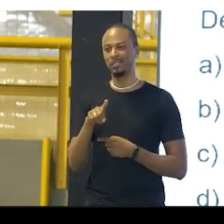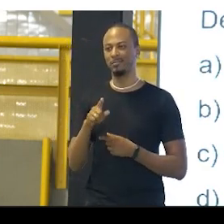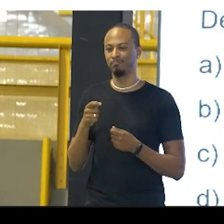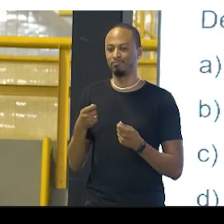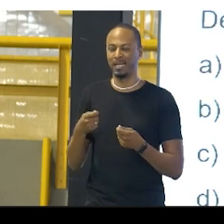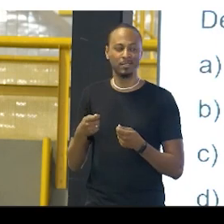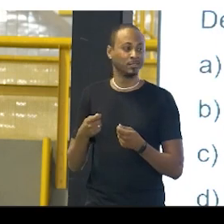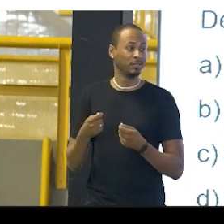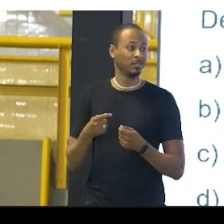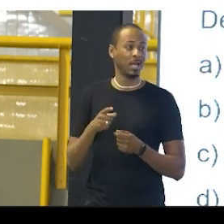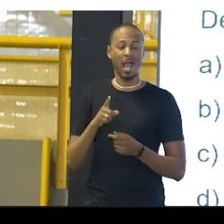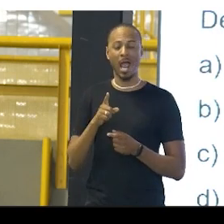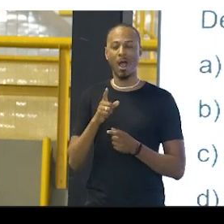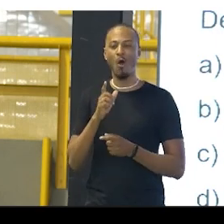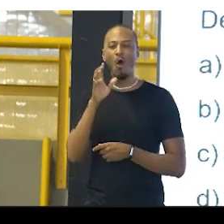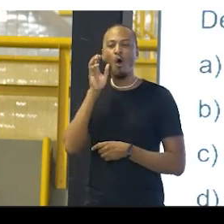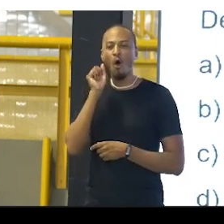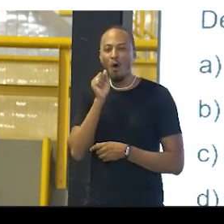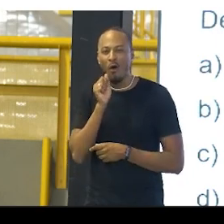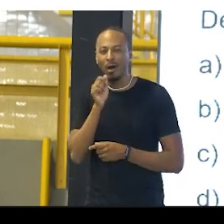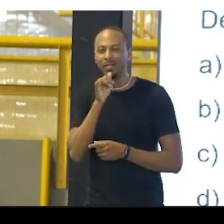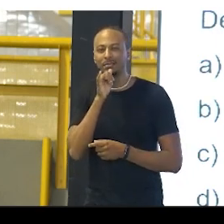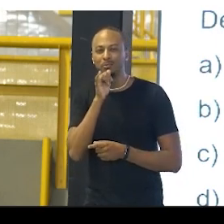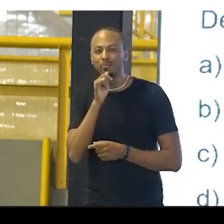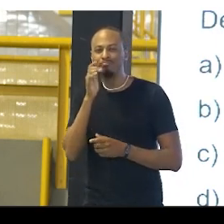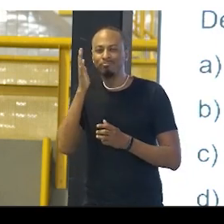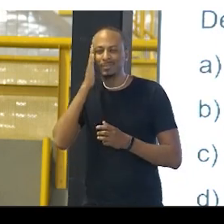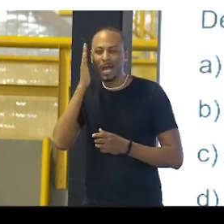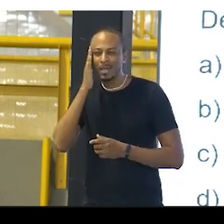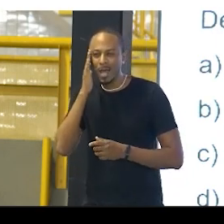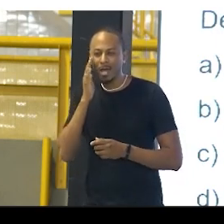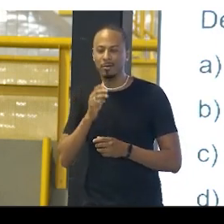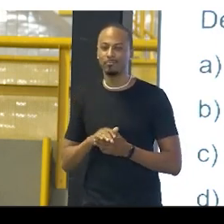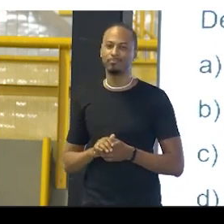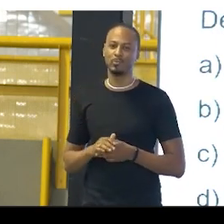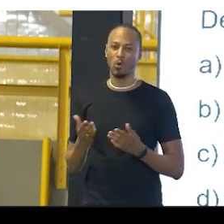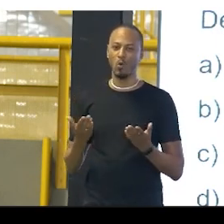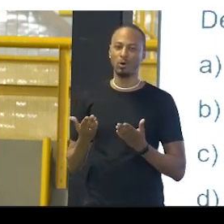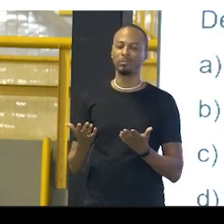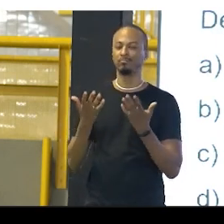bater palmas para vocês sou eu. Tá? Até uma próxima oportunidade. Tchau, tchau, galera. Um abraço, hein?